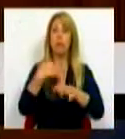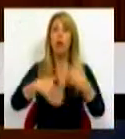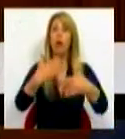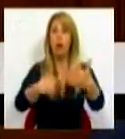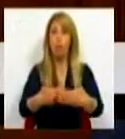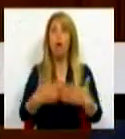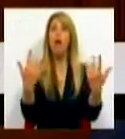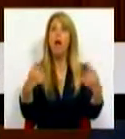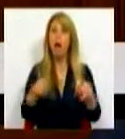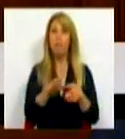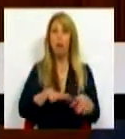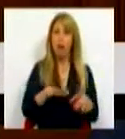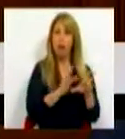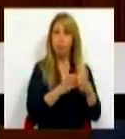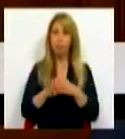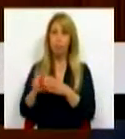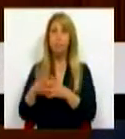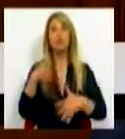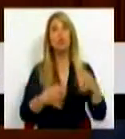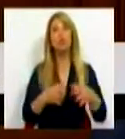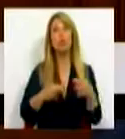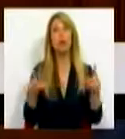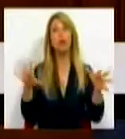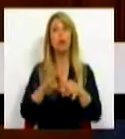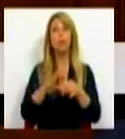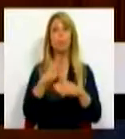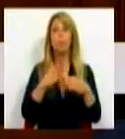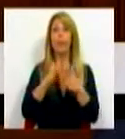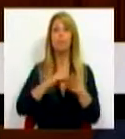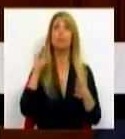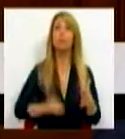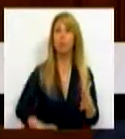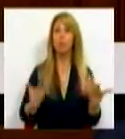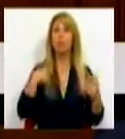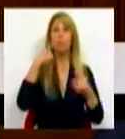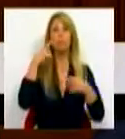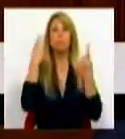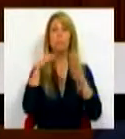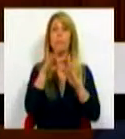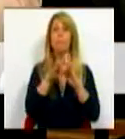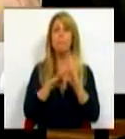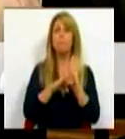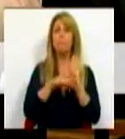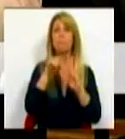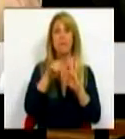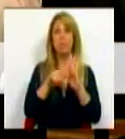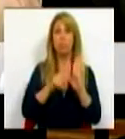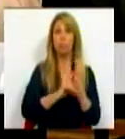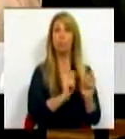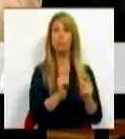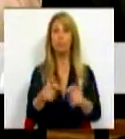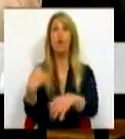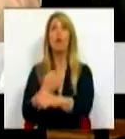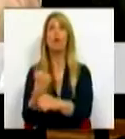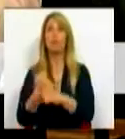e área jurídica na parte contratual, isto para ilustrar o princípio de segregação de funções. Existiam